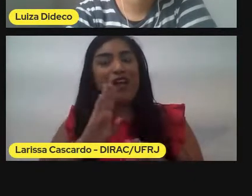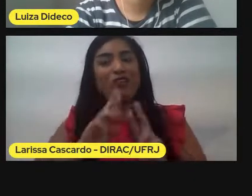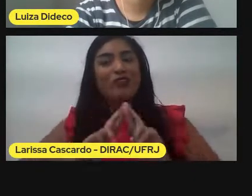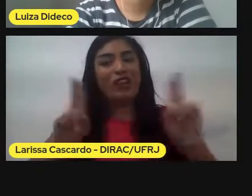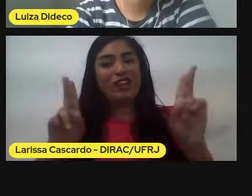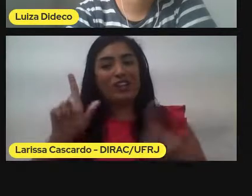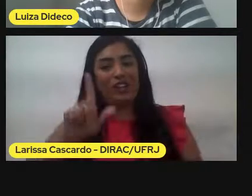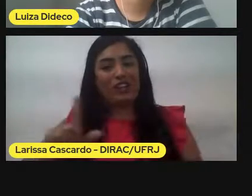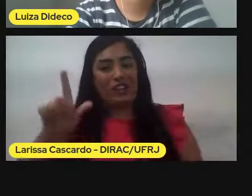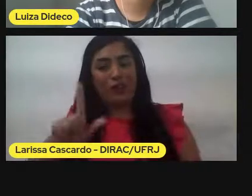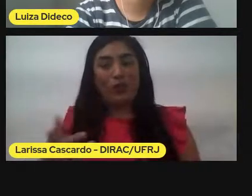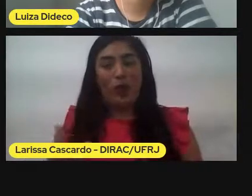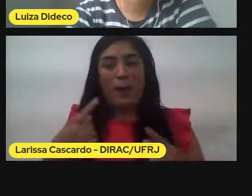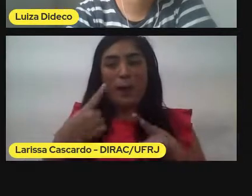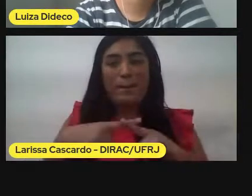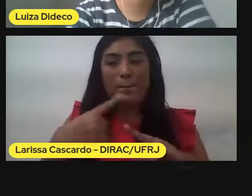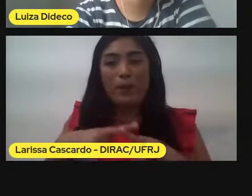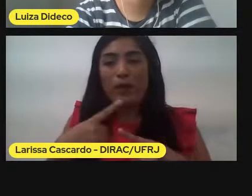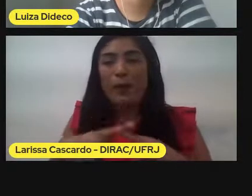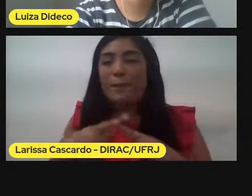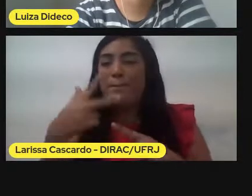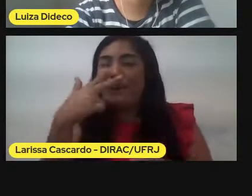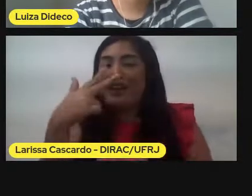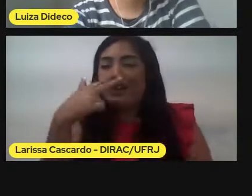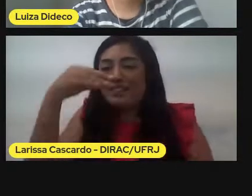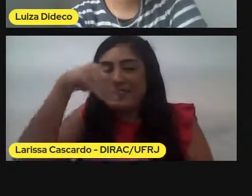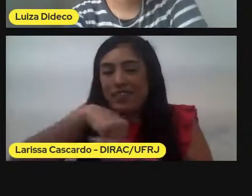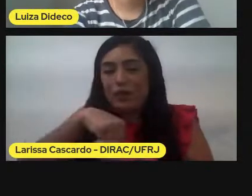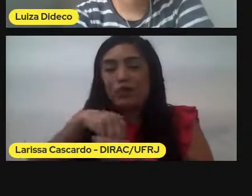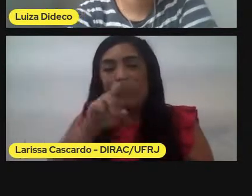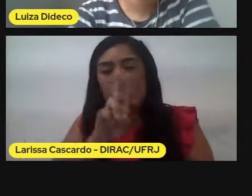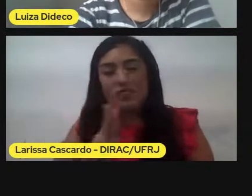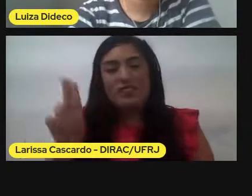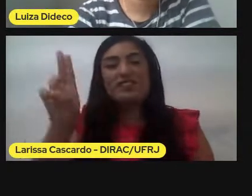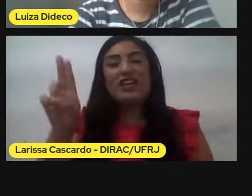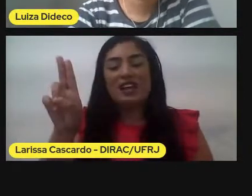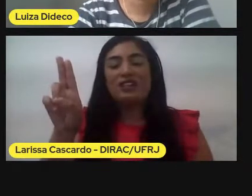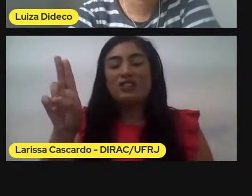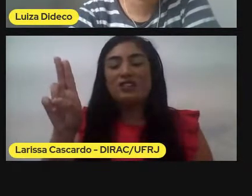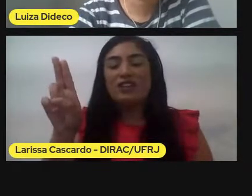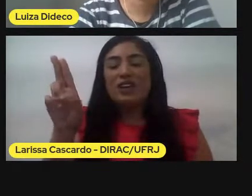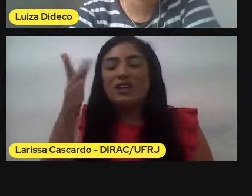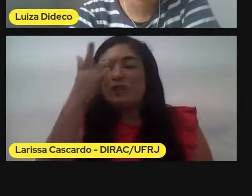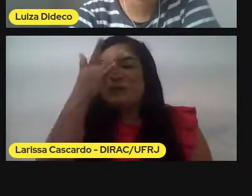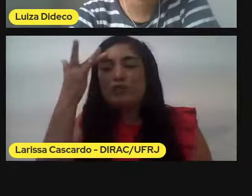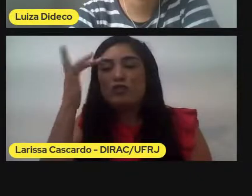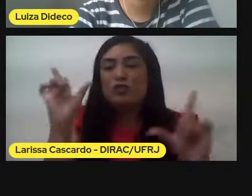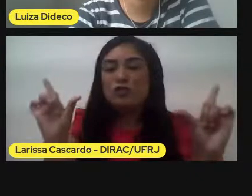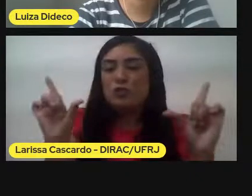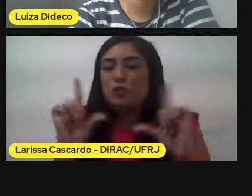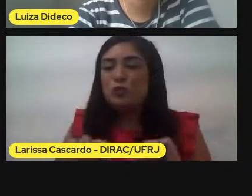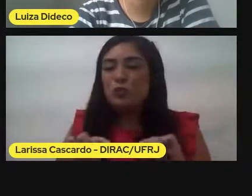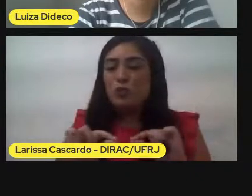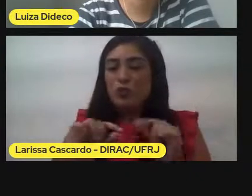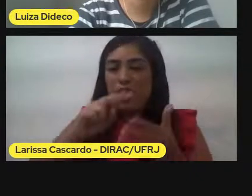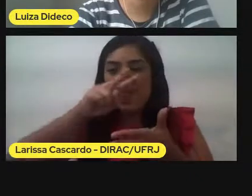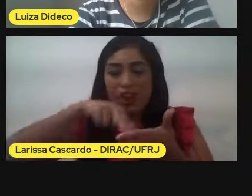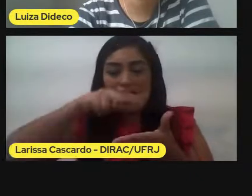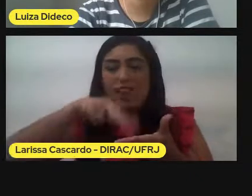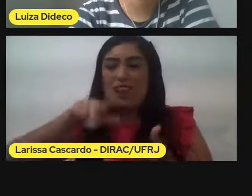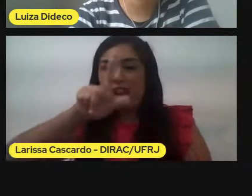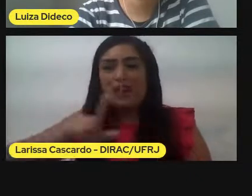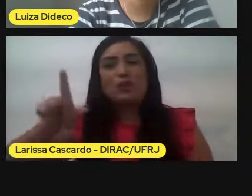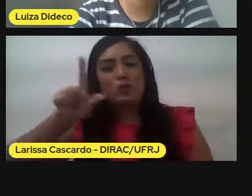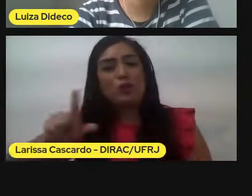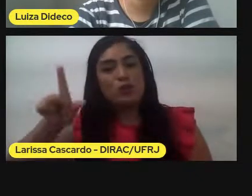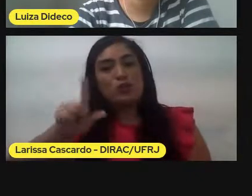a capacidade de ler literatura na universidade. E ler literatura é, antes de mais nada, ler a literatura para além da teoria e